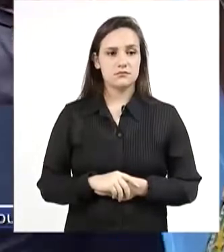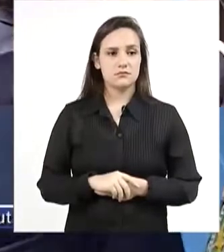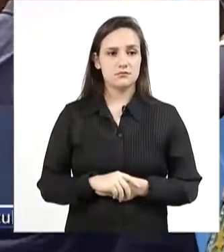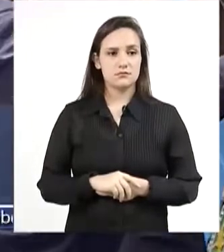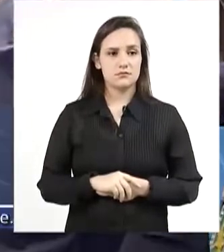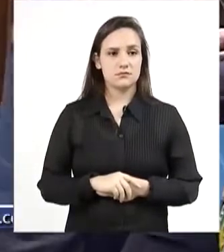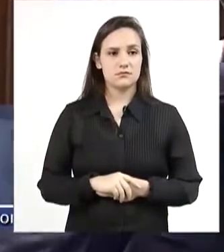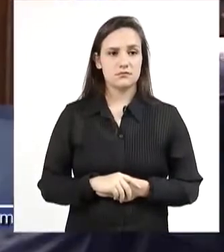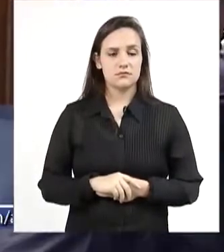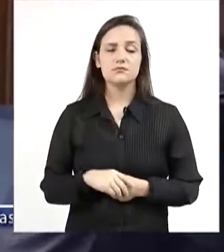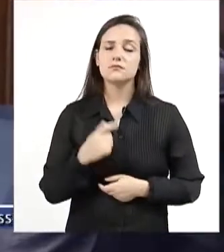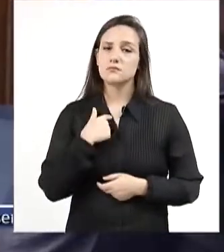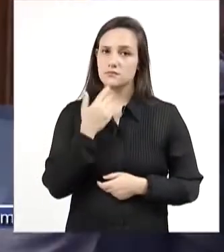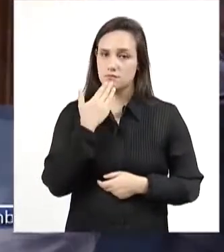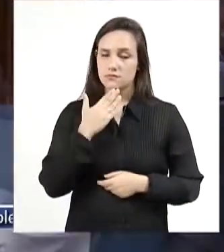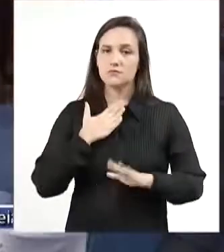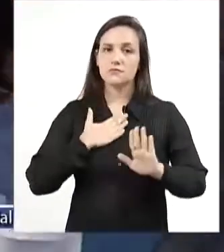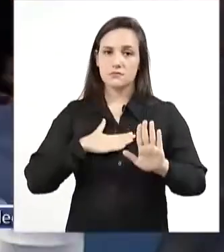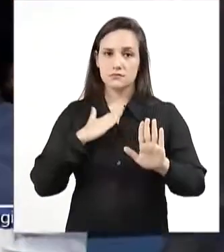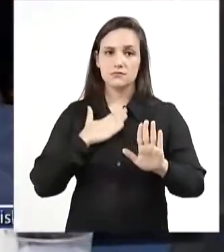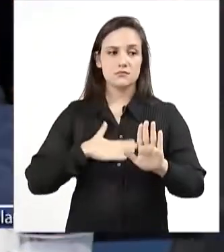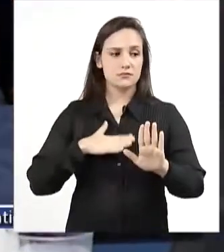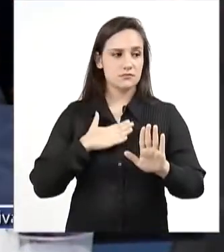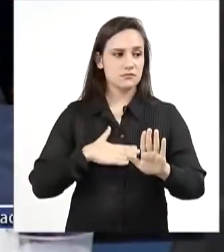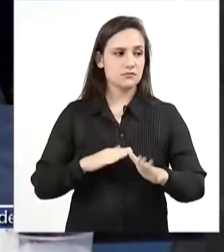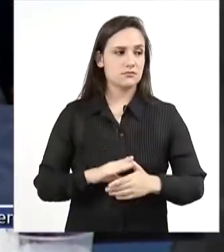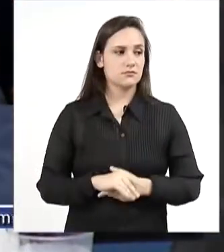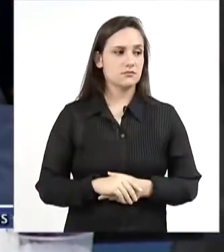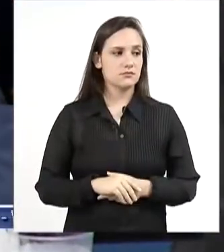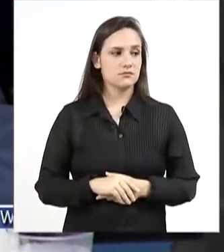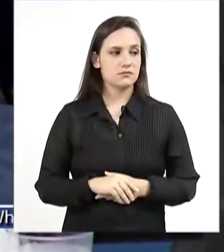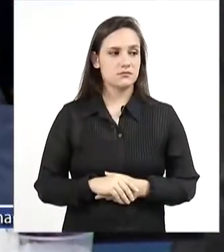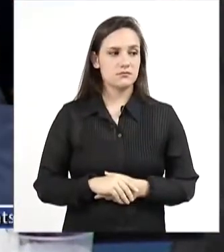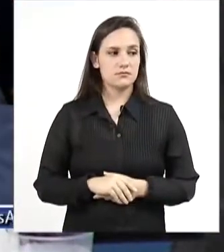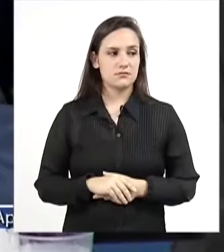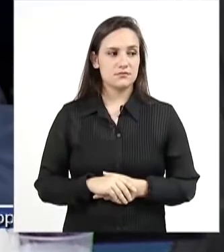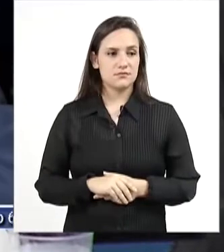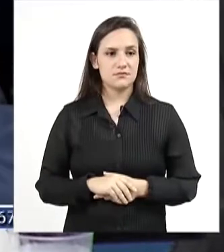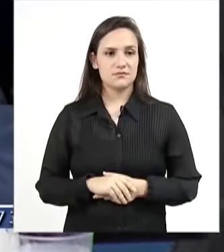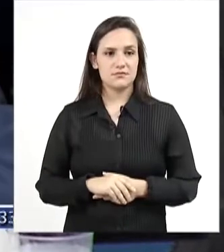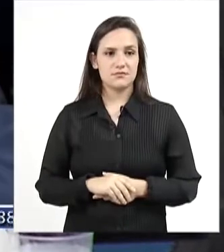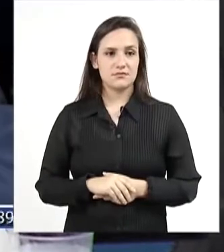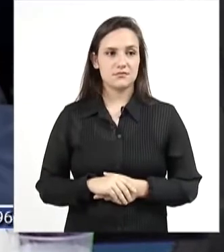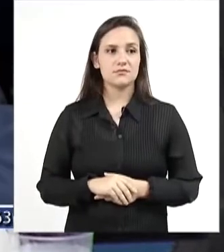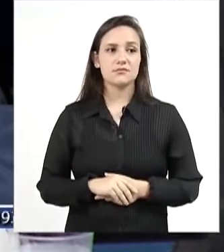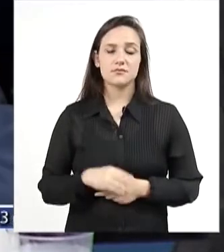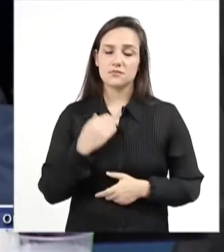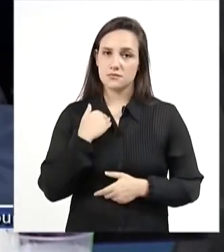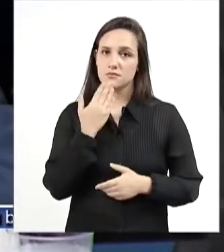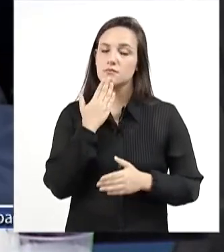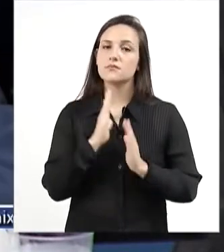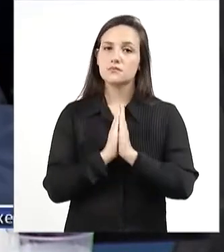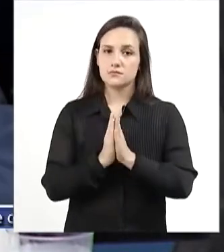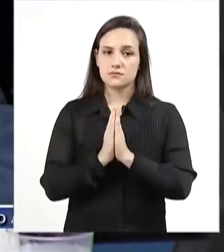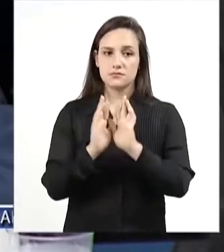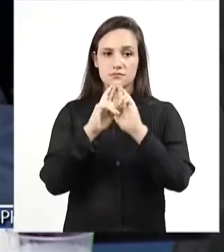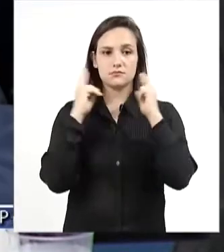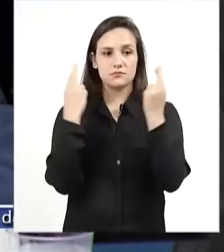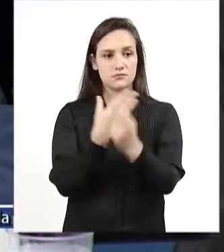Vou pedir para o plenário que possa deixar transcorrer a nossa sessão.